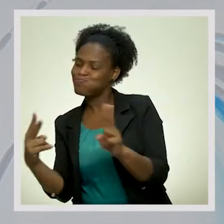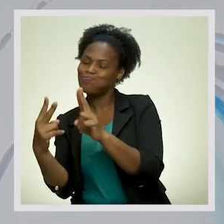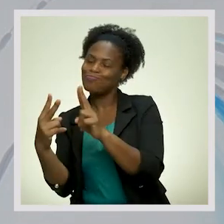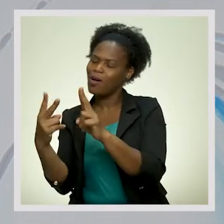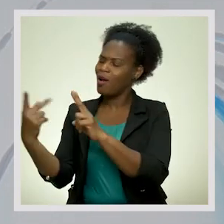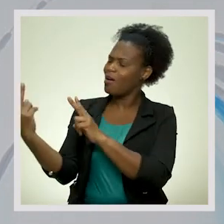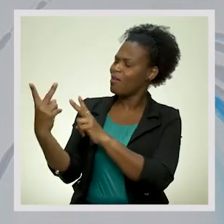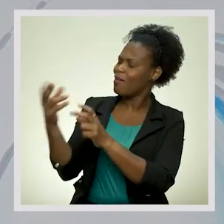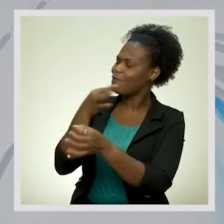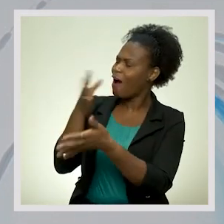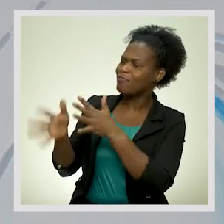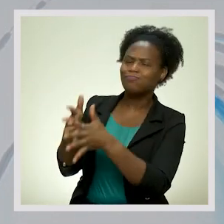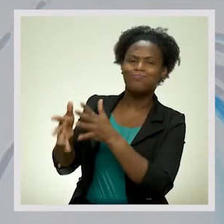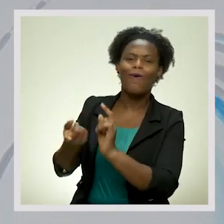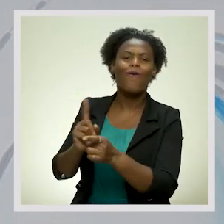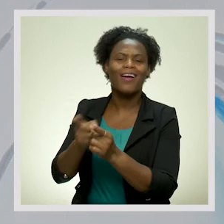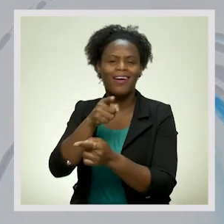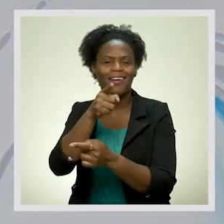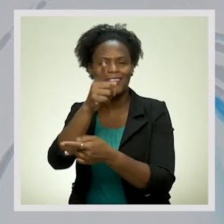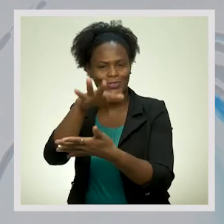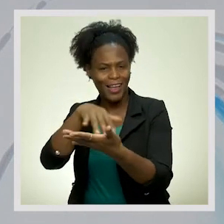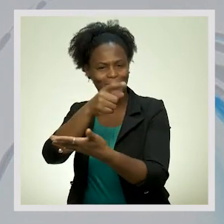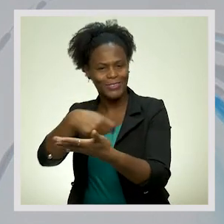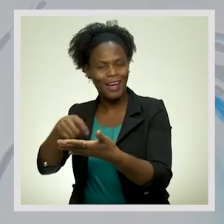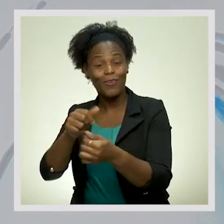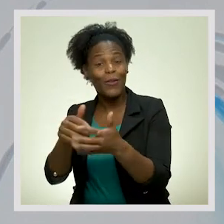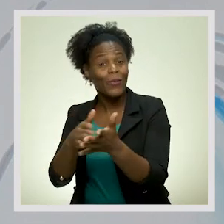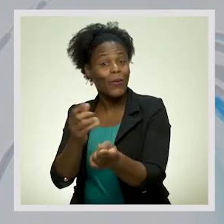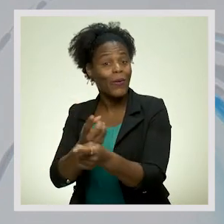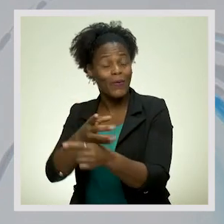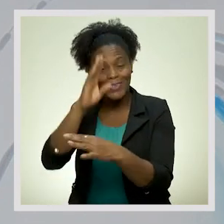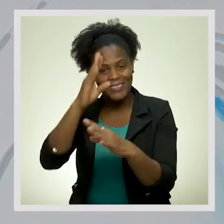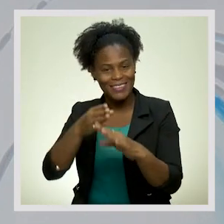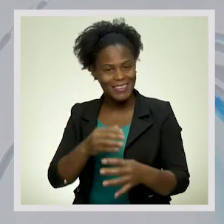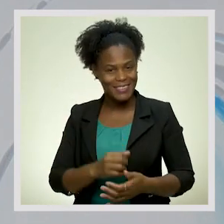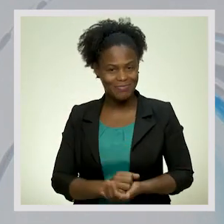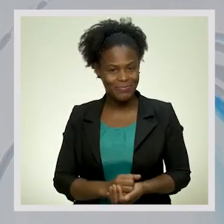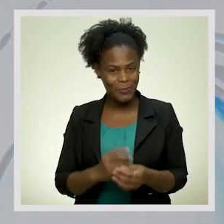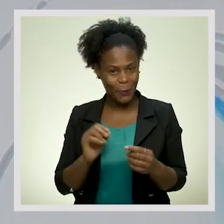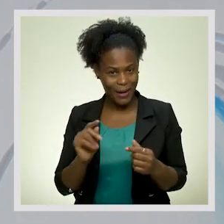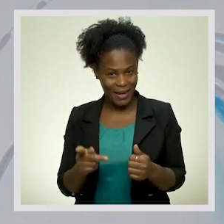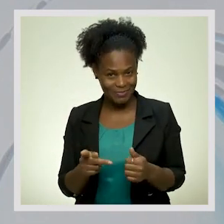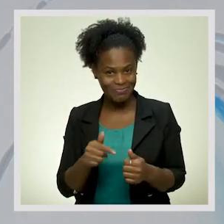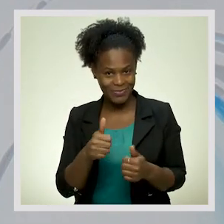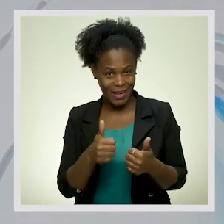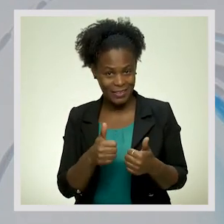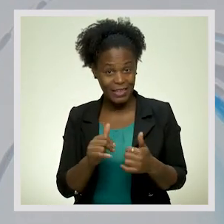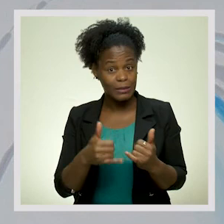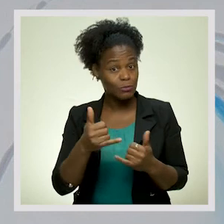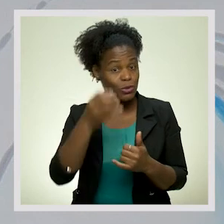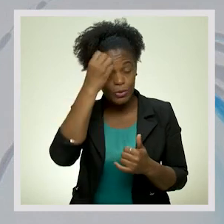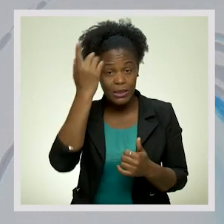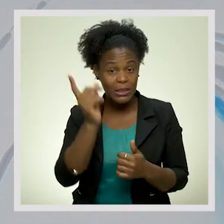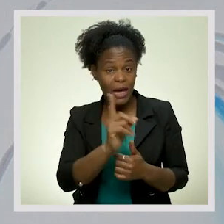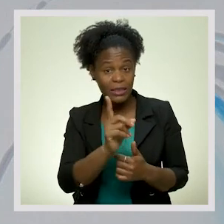o que é que os dois terão para conversar sobre tudo aquilo que se passou. Está bem? Está certo?